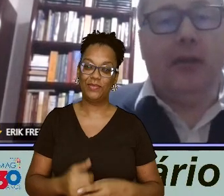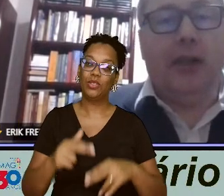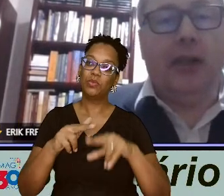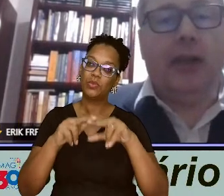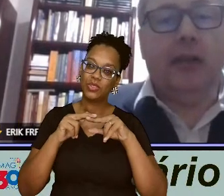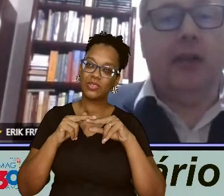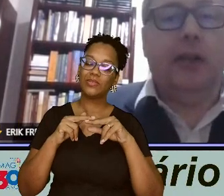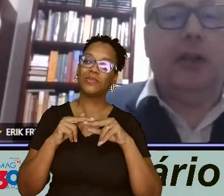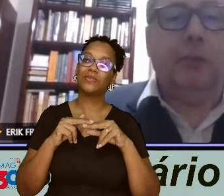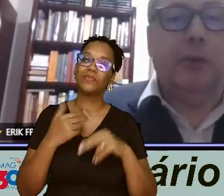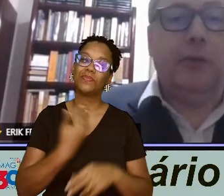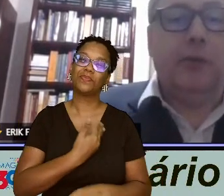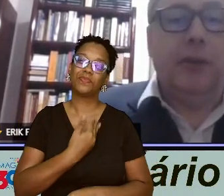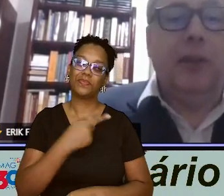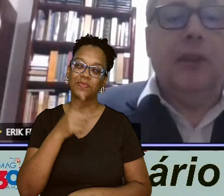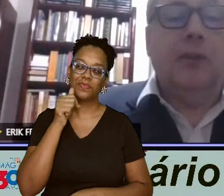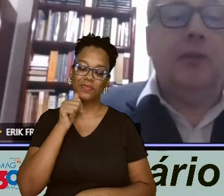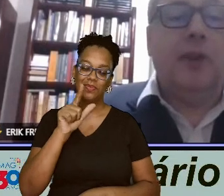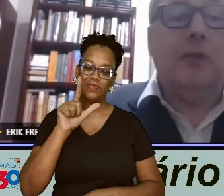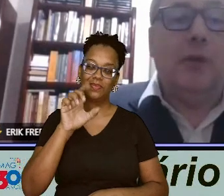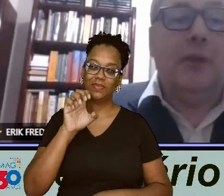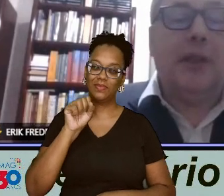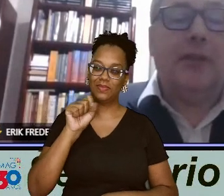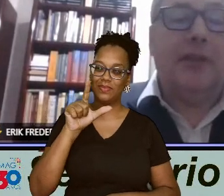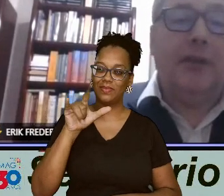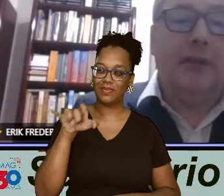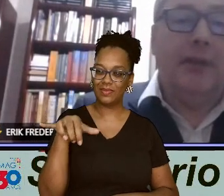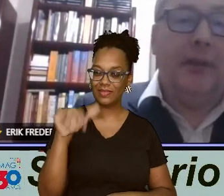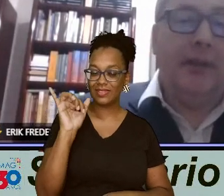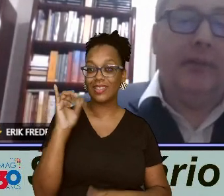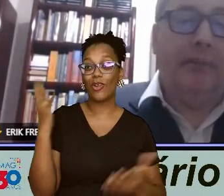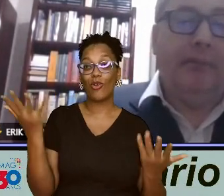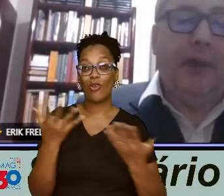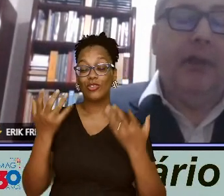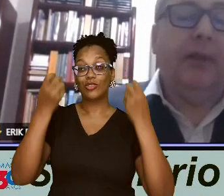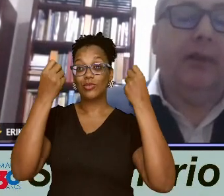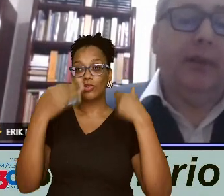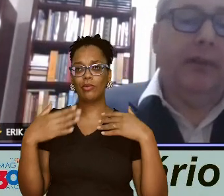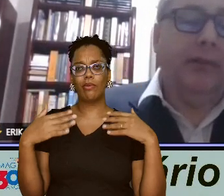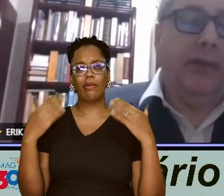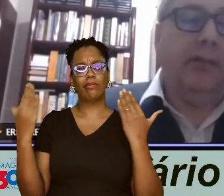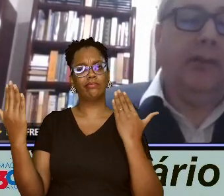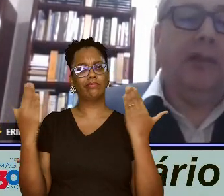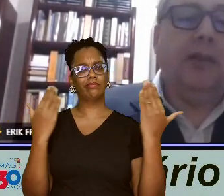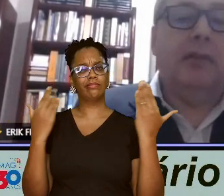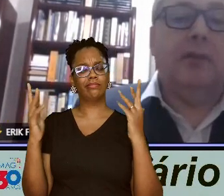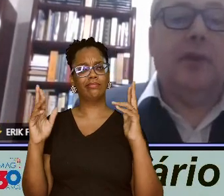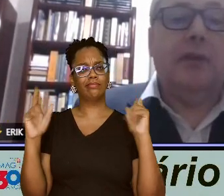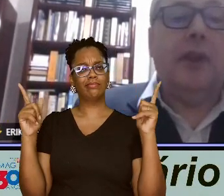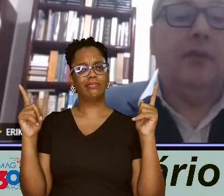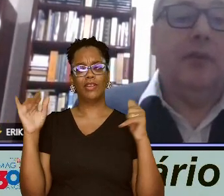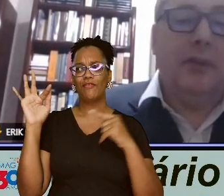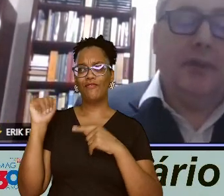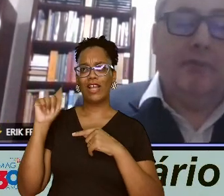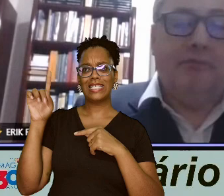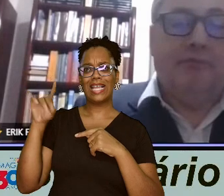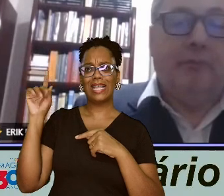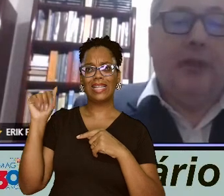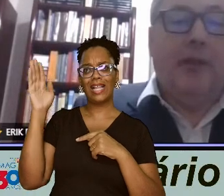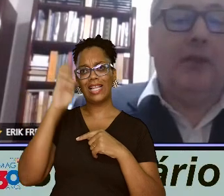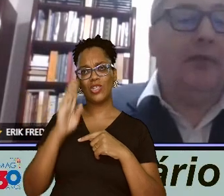a colega Leslie até apontou, né, que hoje há um contraste tão grande entre as execuções da Fazenda Nacional e as